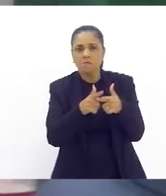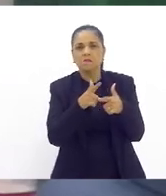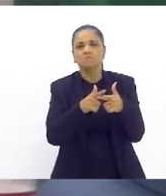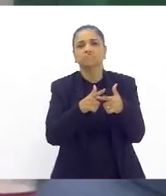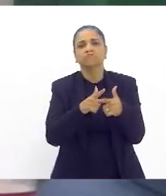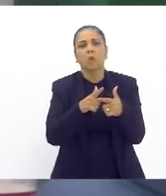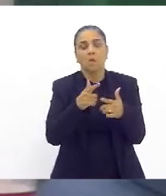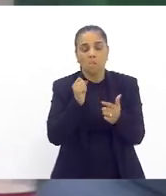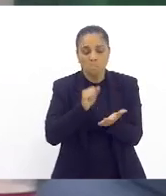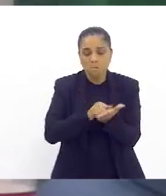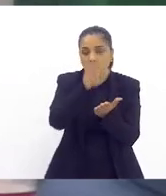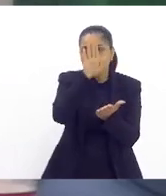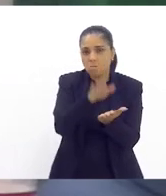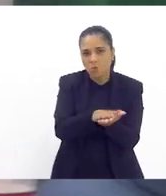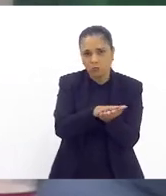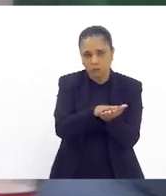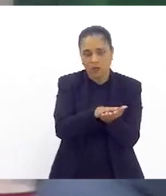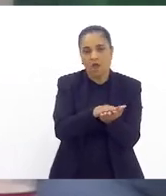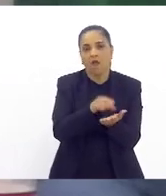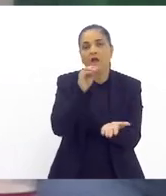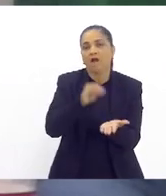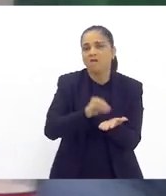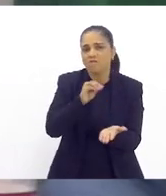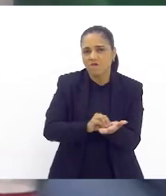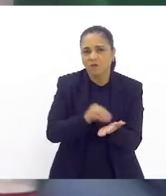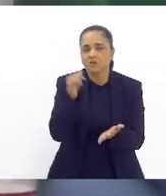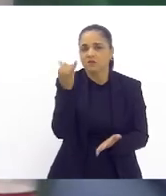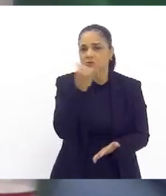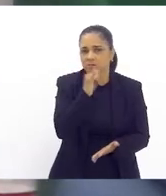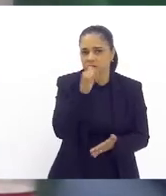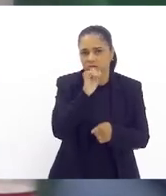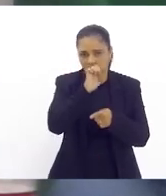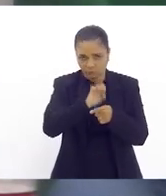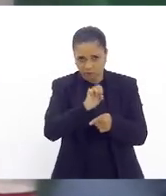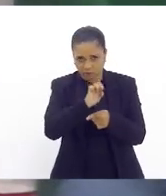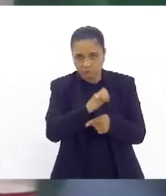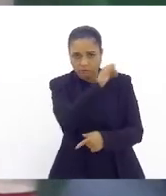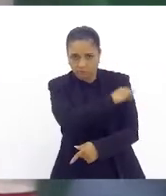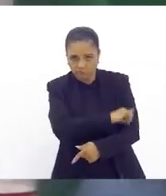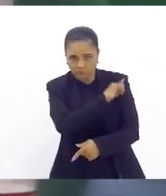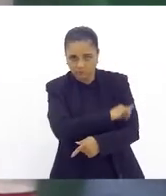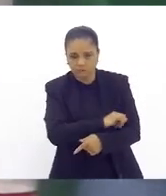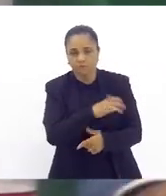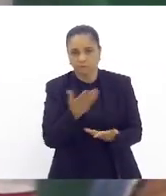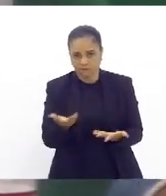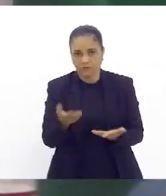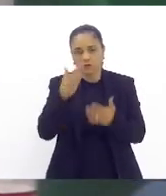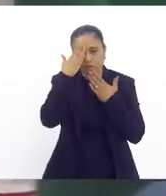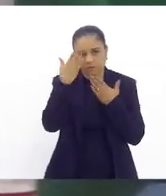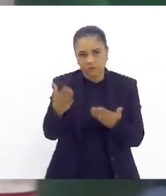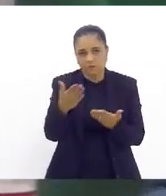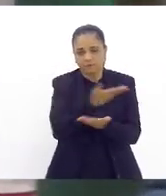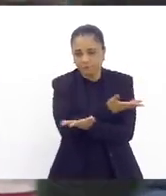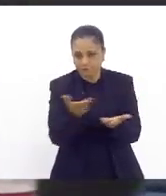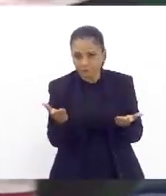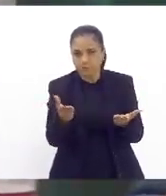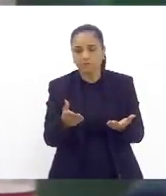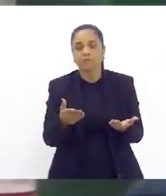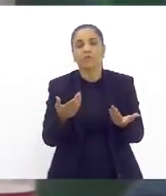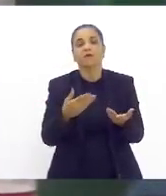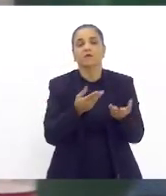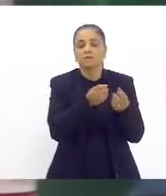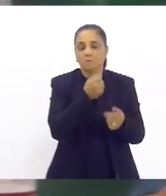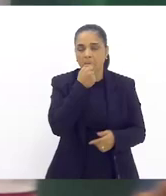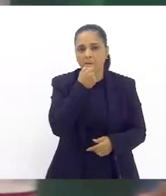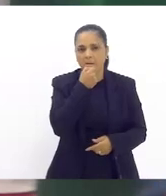de serviço de fornecimento da energia elétrica no estado Obrigado a todos gostaria que de passar